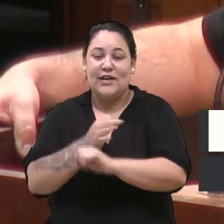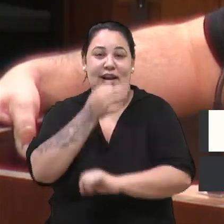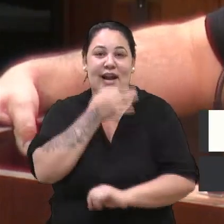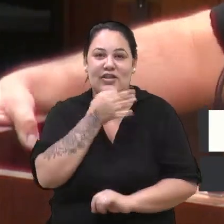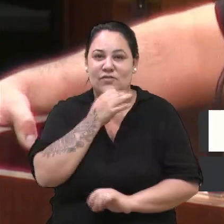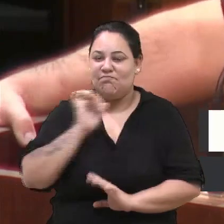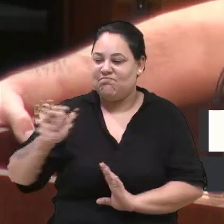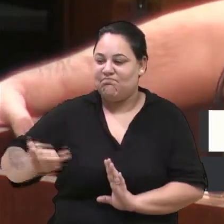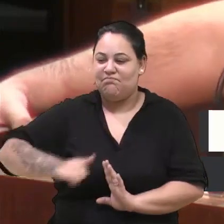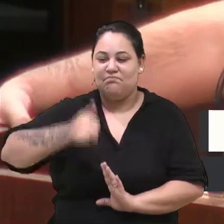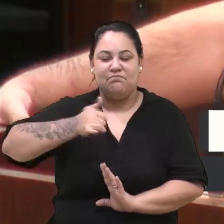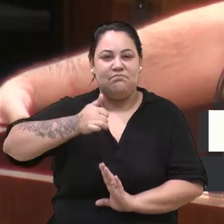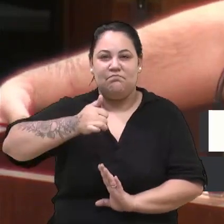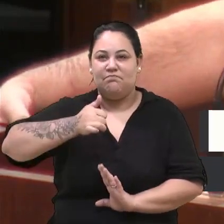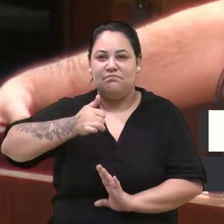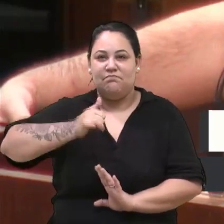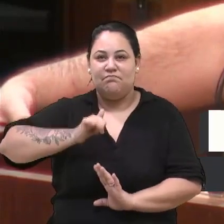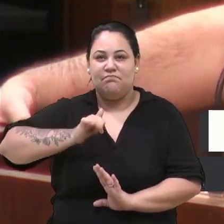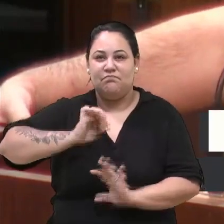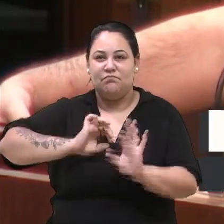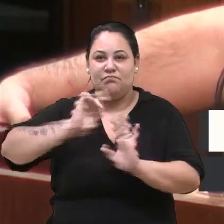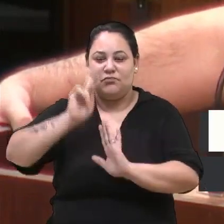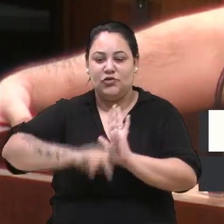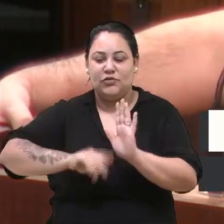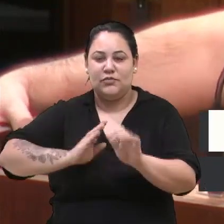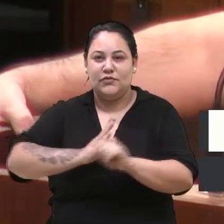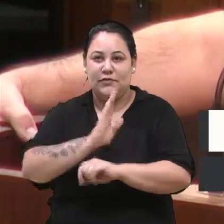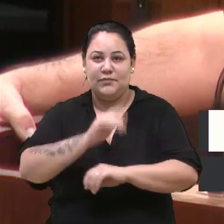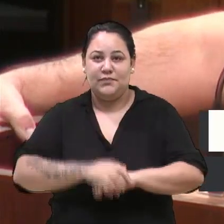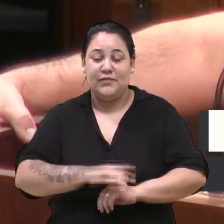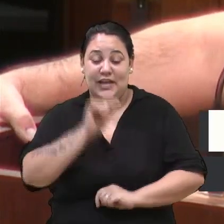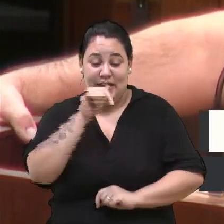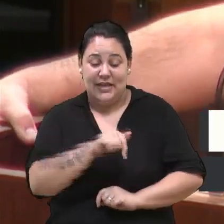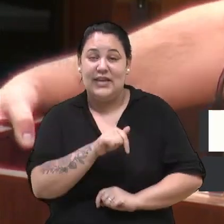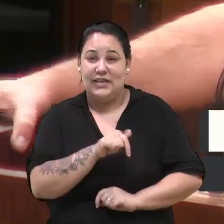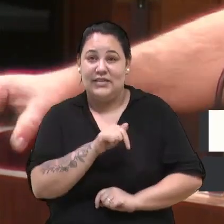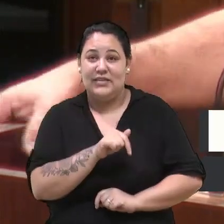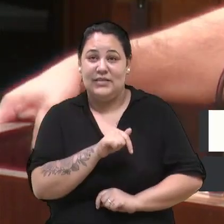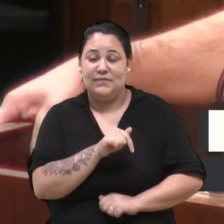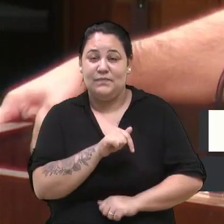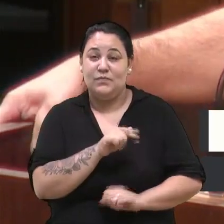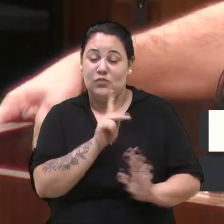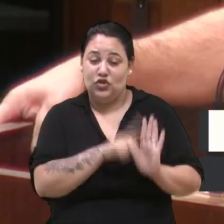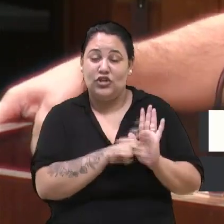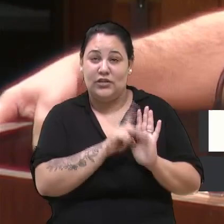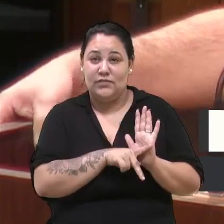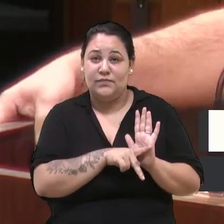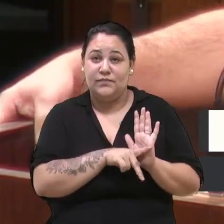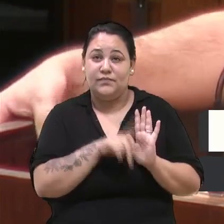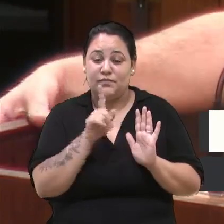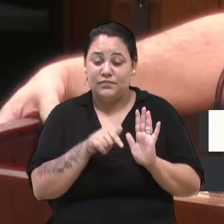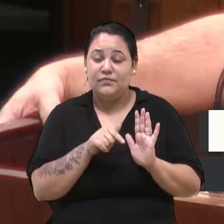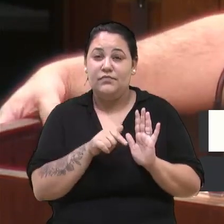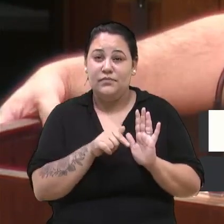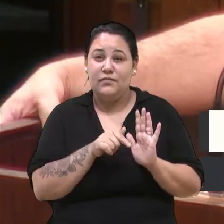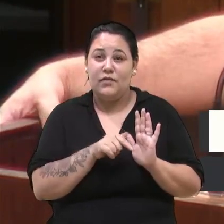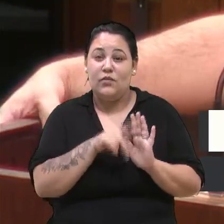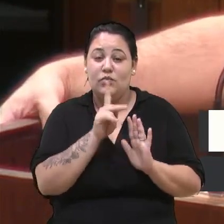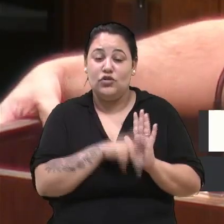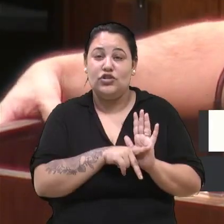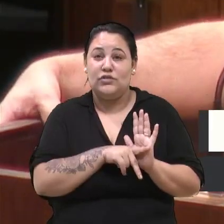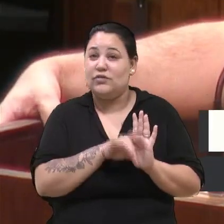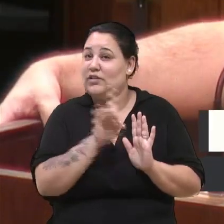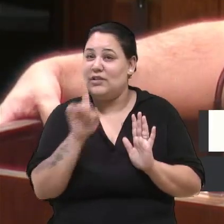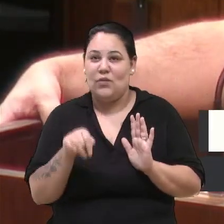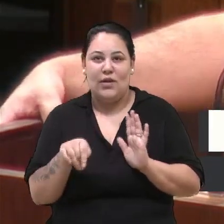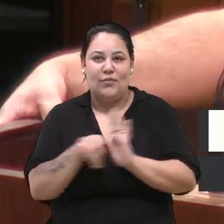aprovados. Este, colegas vereadores, eu chamo a atenção para todos os colegas, é um projeto que não é do executivo,